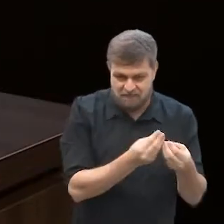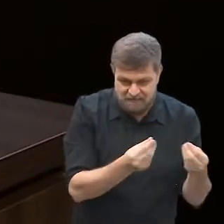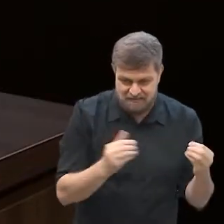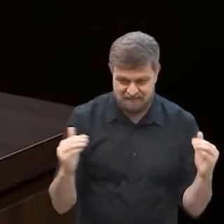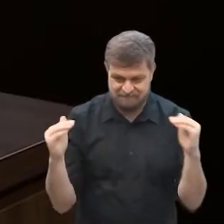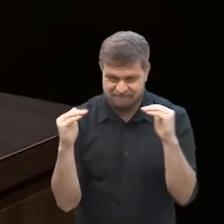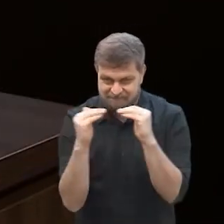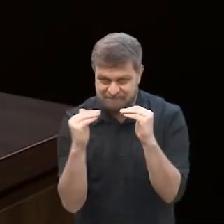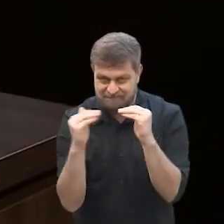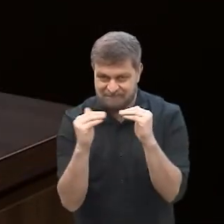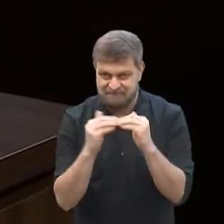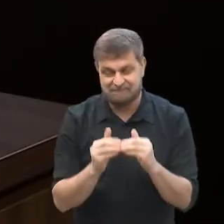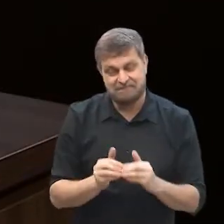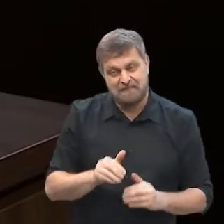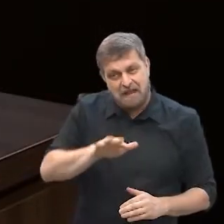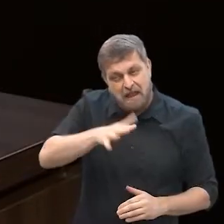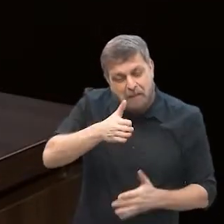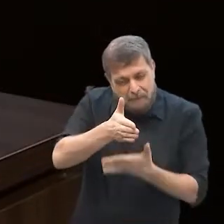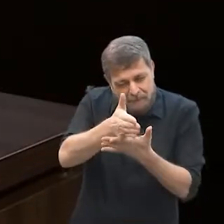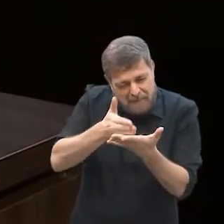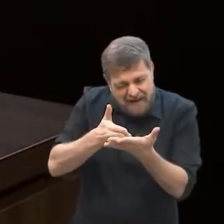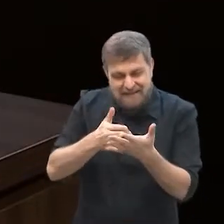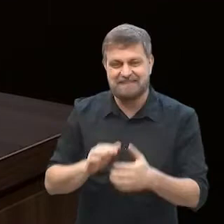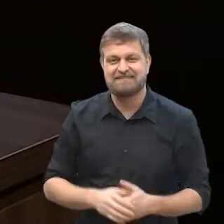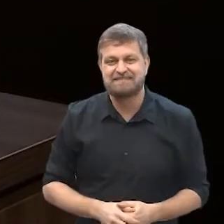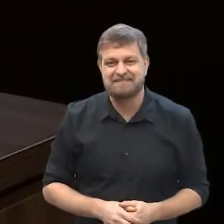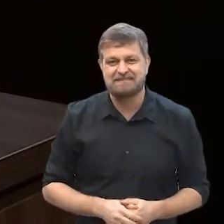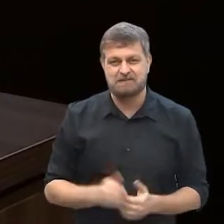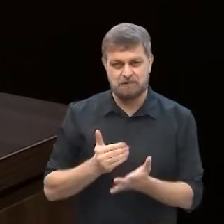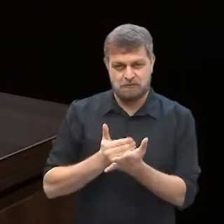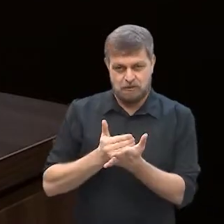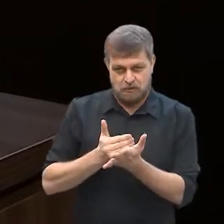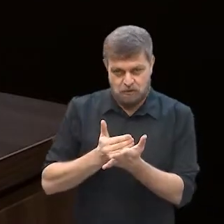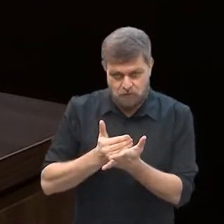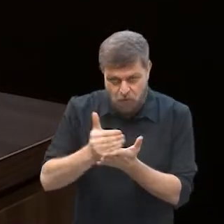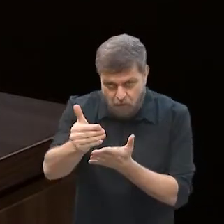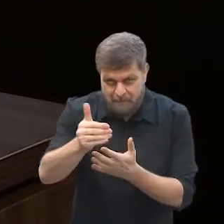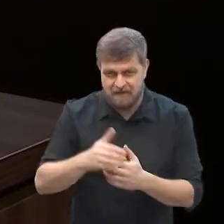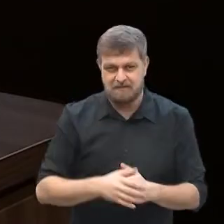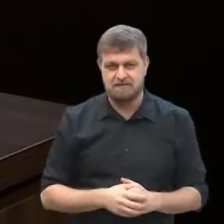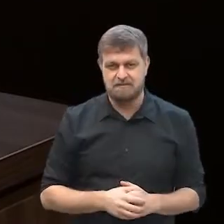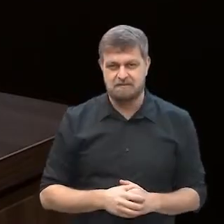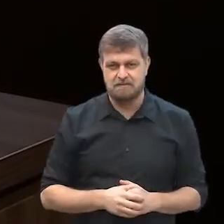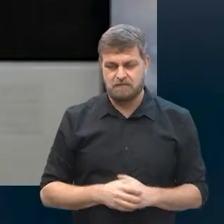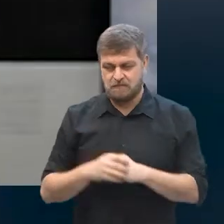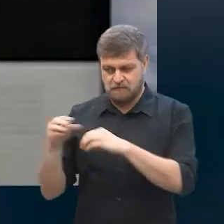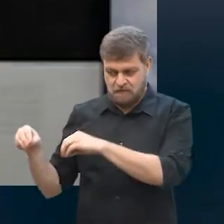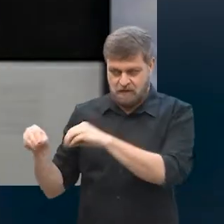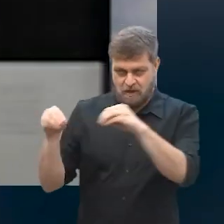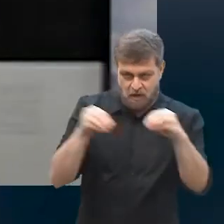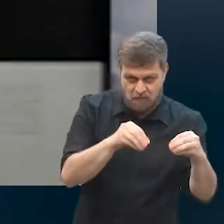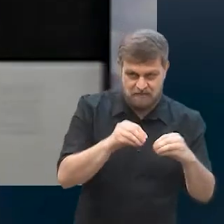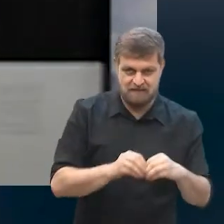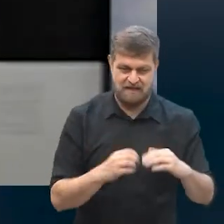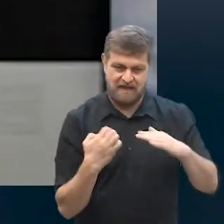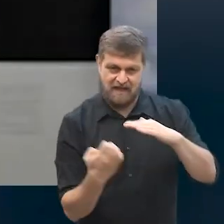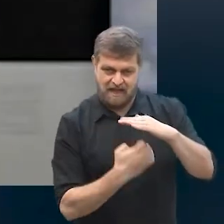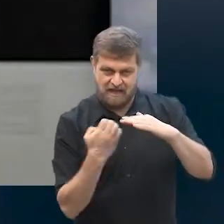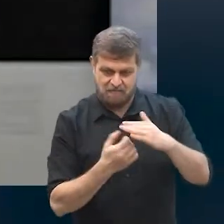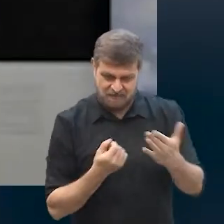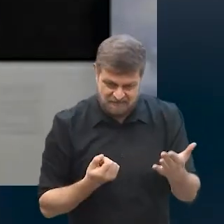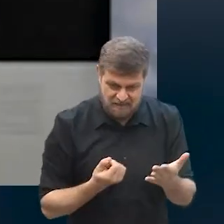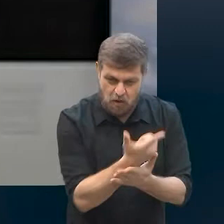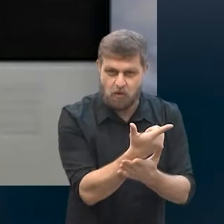Consegui em termos. No começo, quando eu mudei, né, comprei a